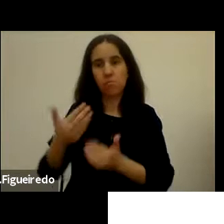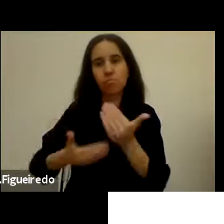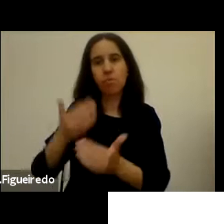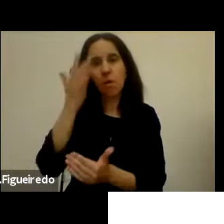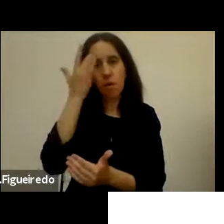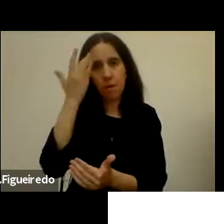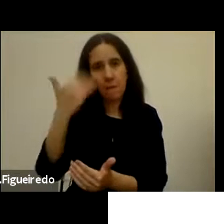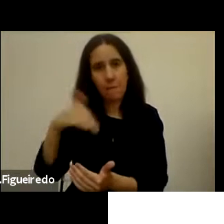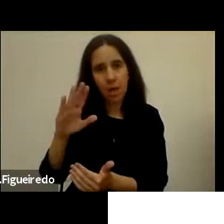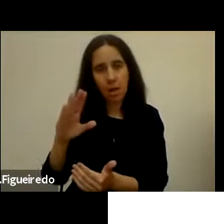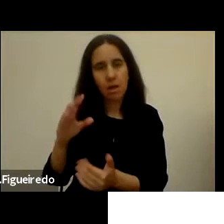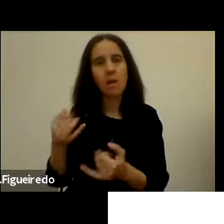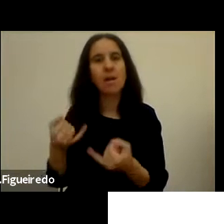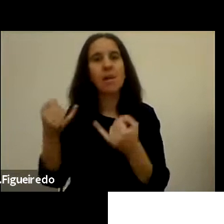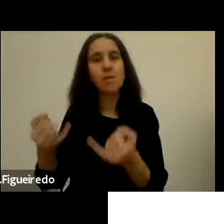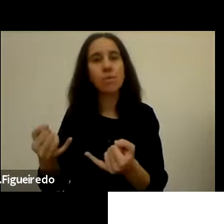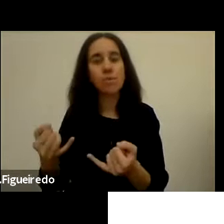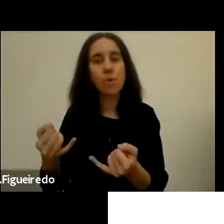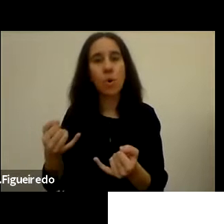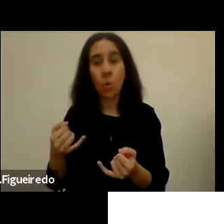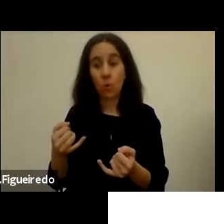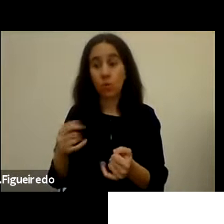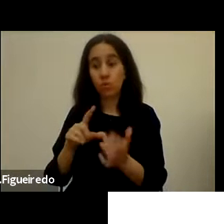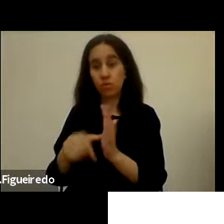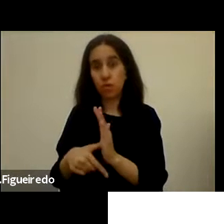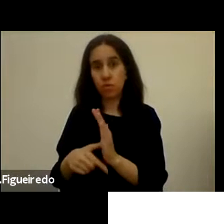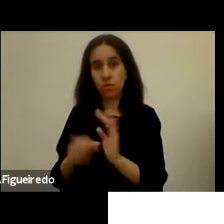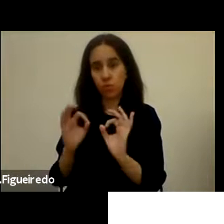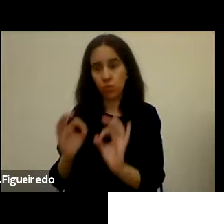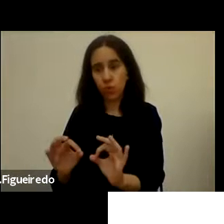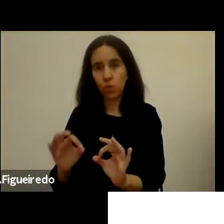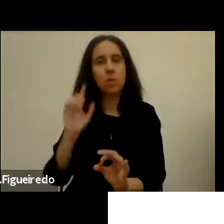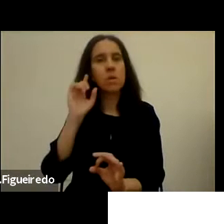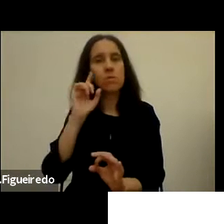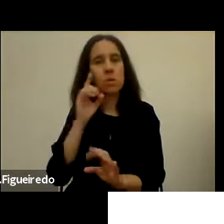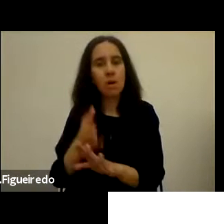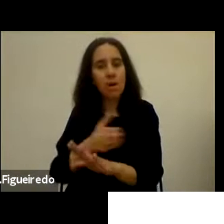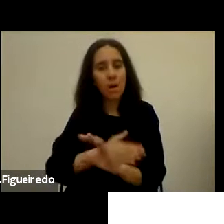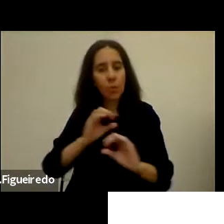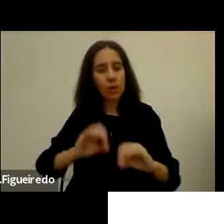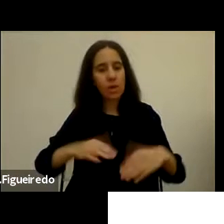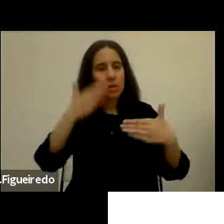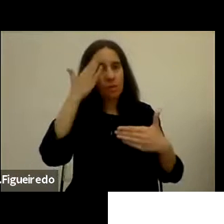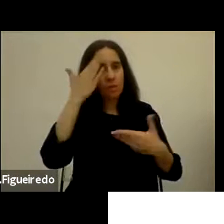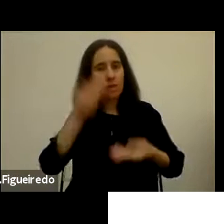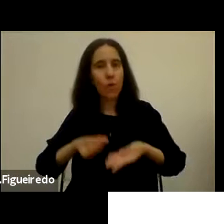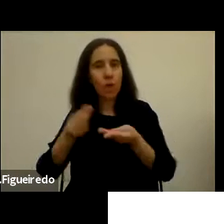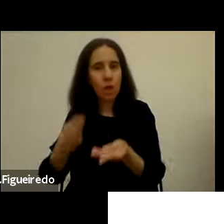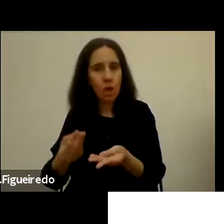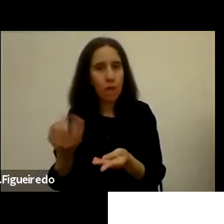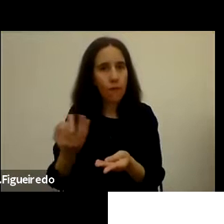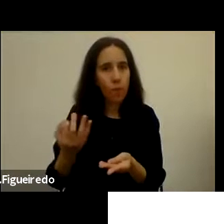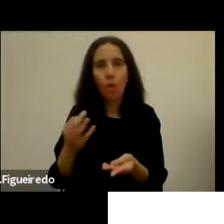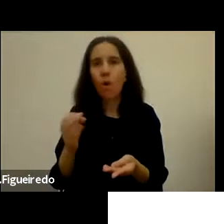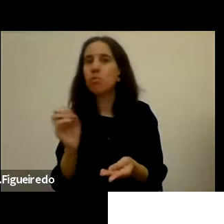fácil. Depois, quando estamos a terminar o projeto, é importante que tudo aquilo que foi previsto no início foi entregue. Ou se não foi, há uma